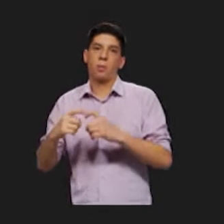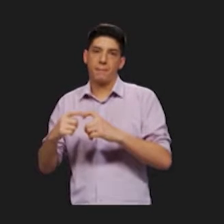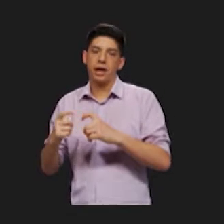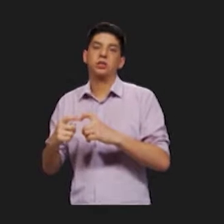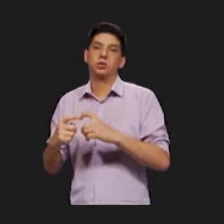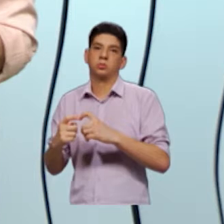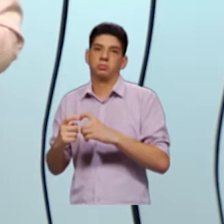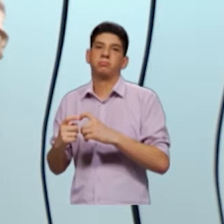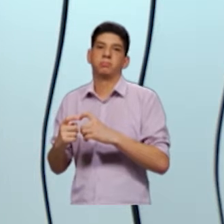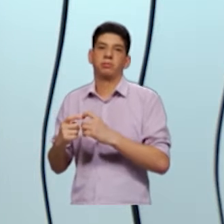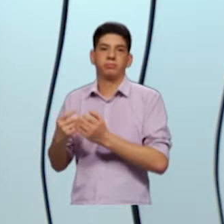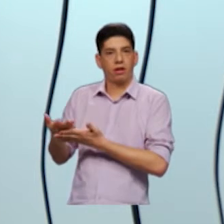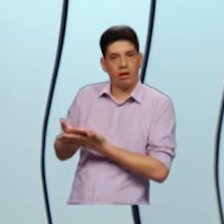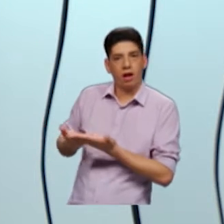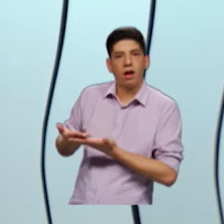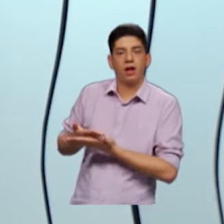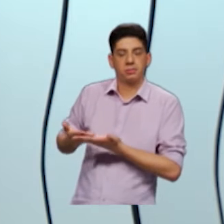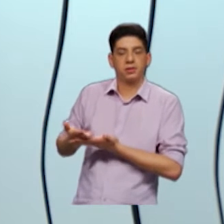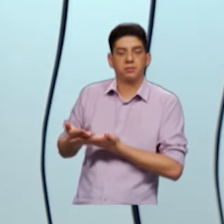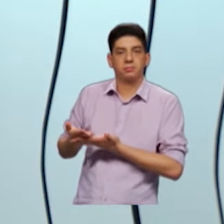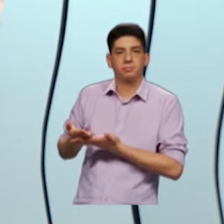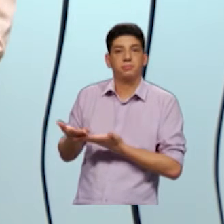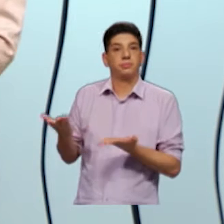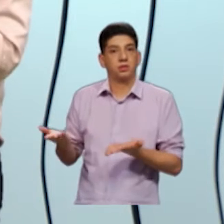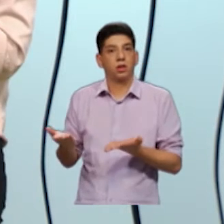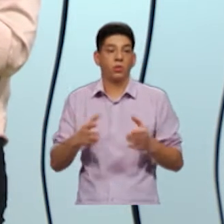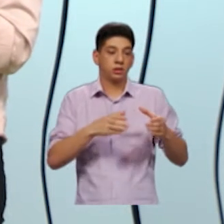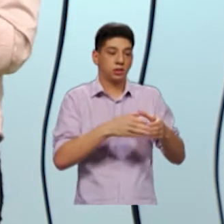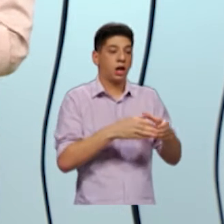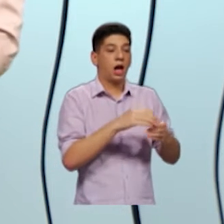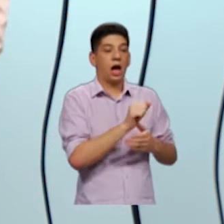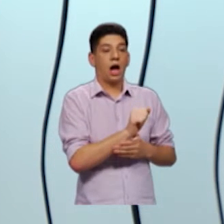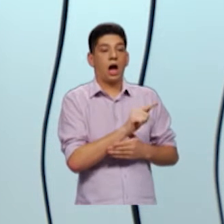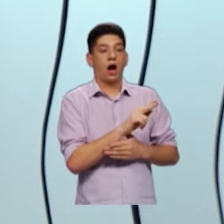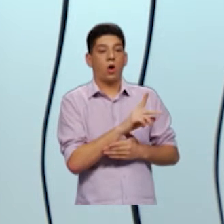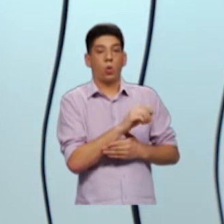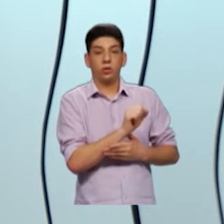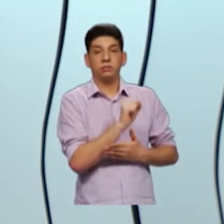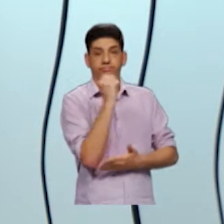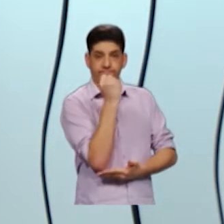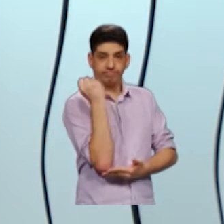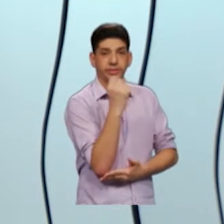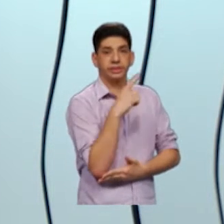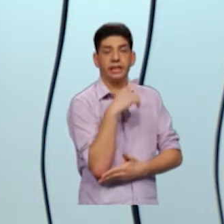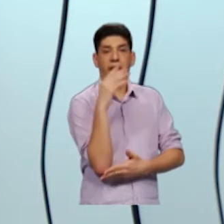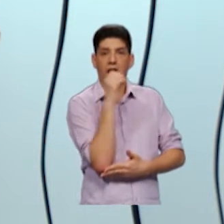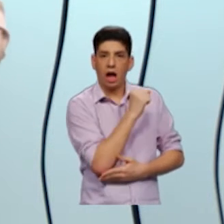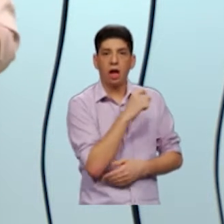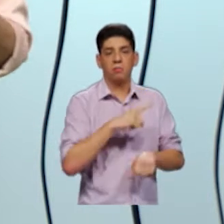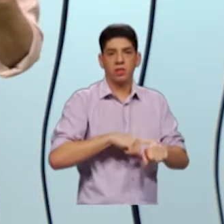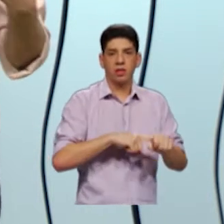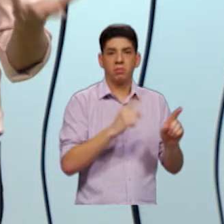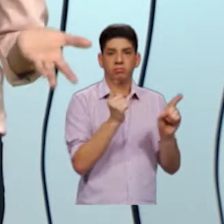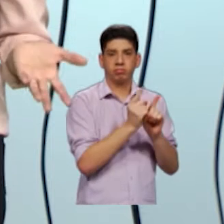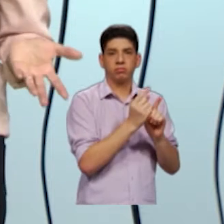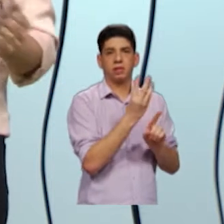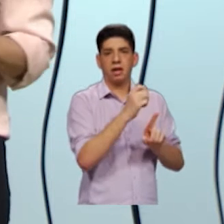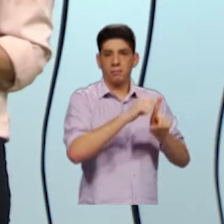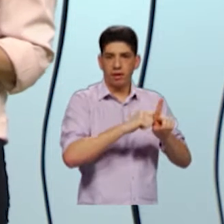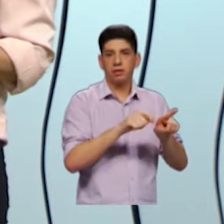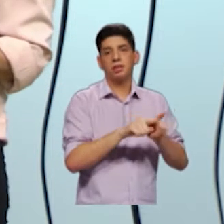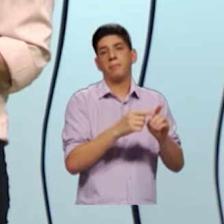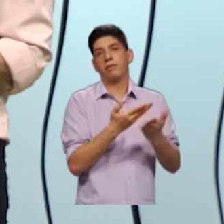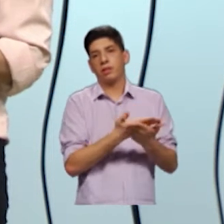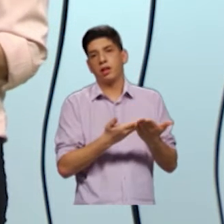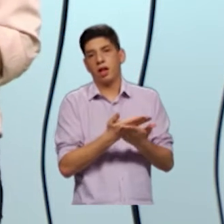situações. Então, as agudas, elas têm esse início rápido, duração mais ou menos de 3 meses, o tratamento também em curto